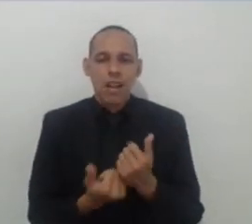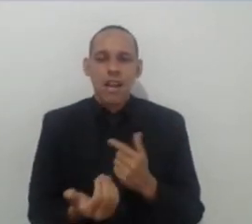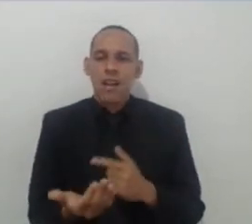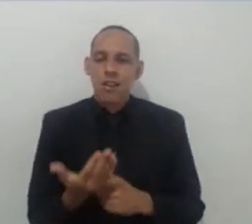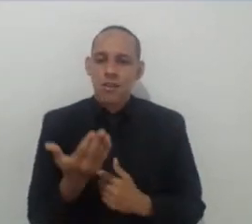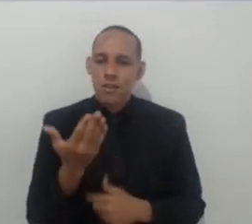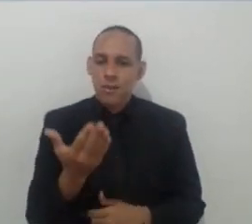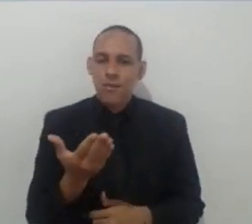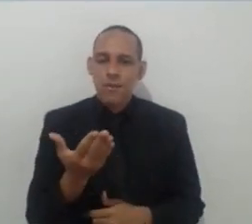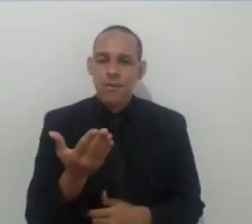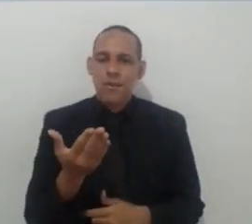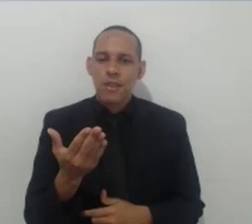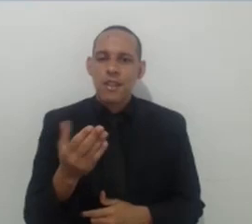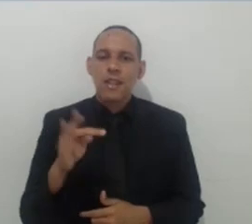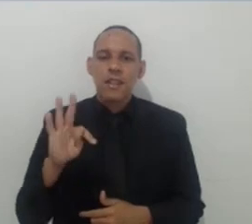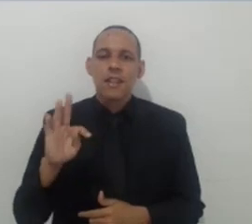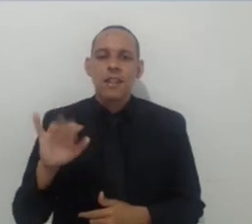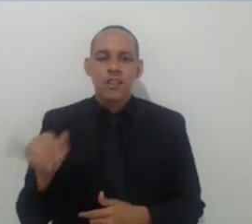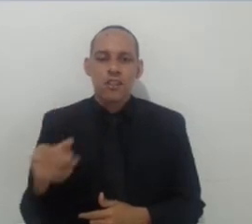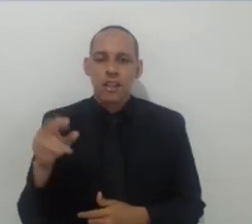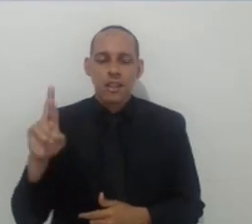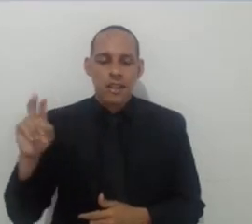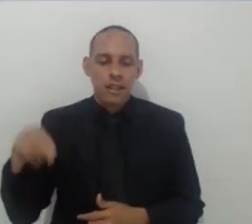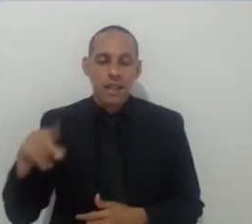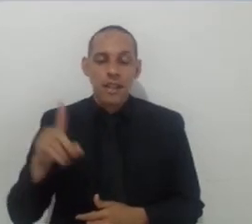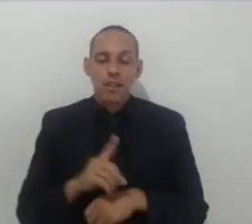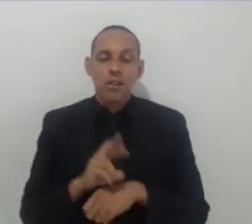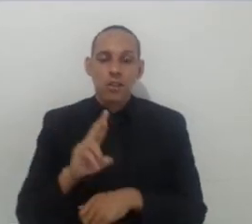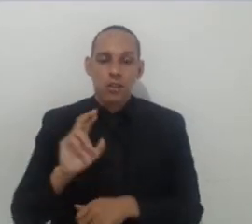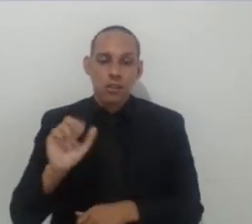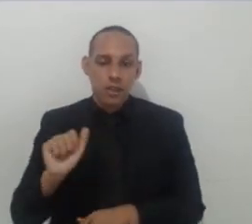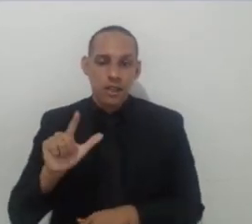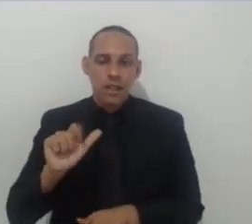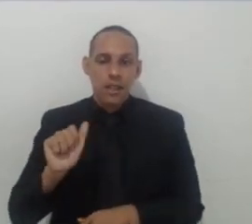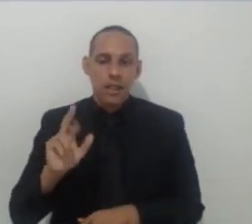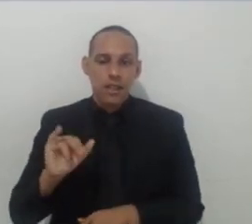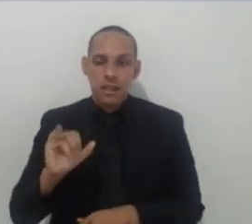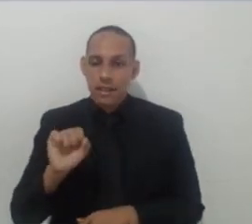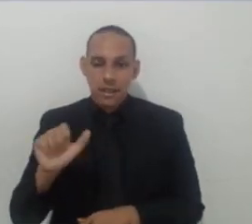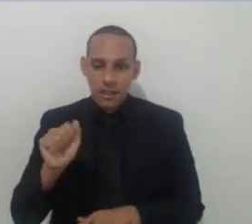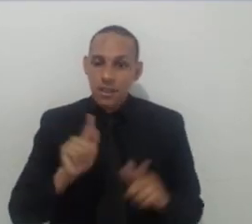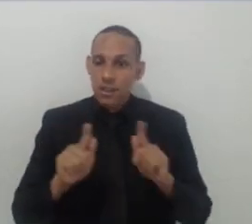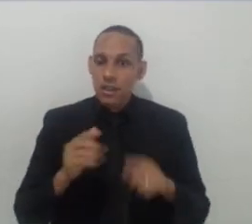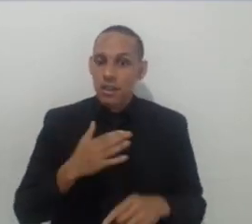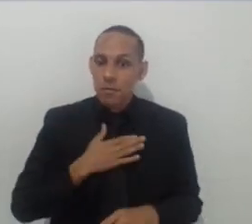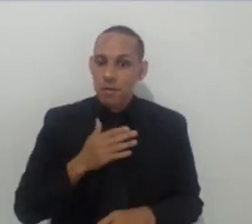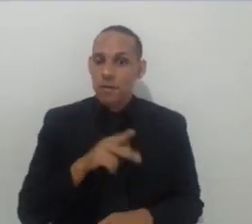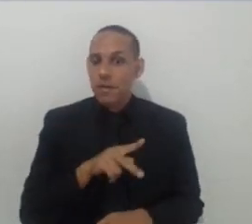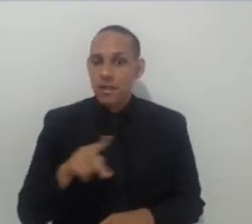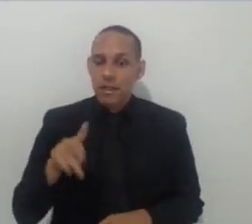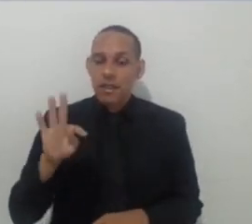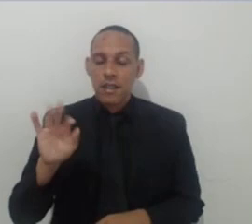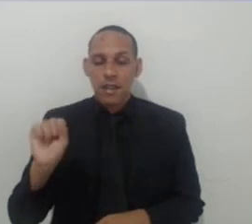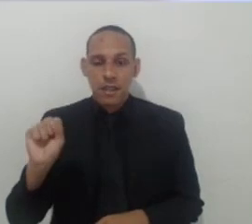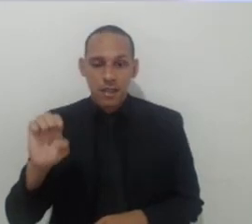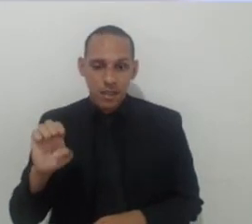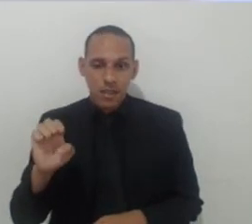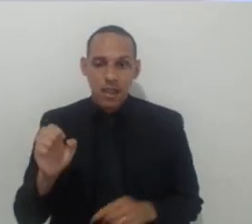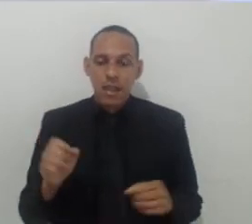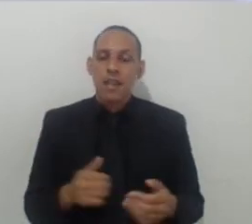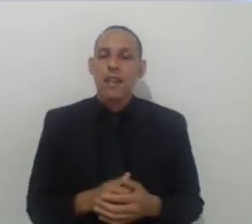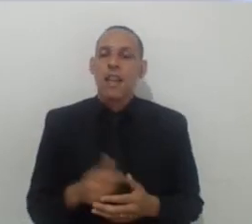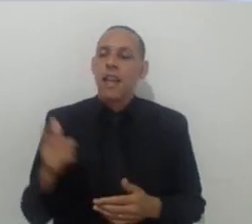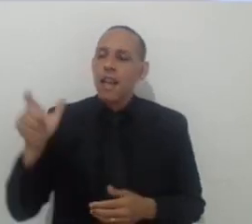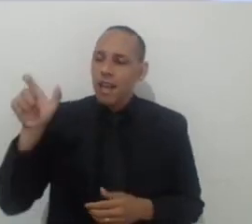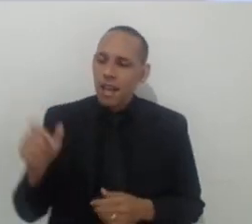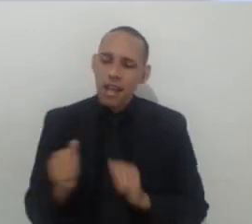ilustre TJRN, doutora Larissa de Almeida Nascimento, que em minha gestão, frente à presidência do Tribunal Superior Eleitoral, esteve ao meu lado como